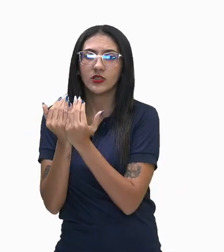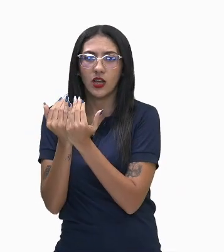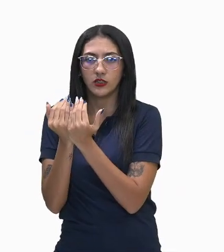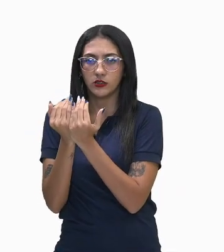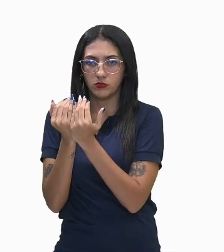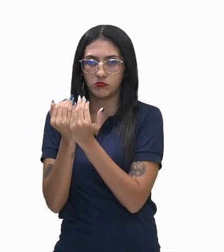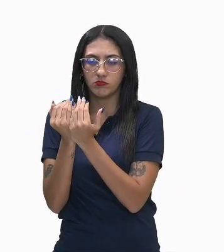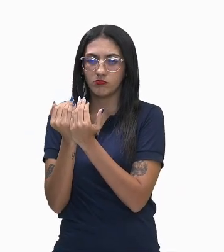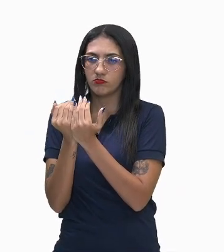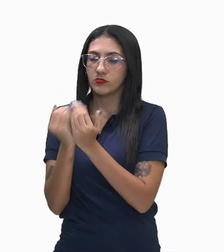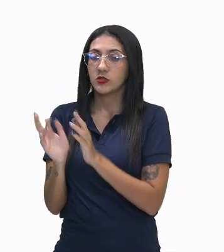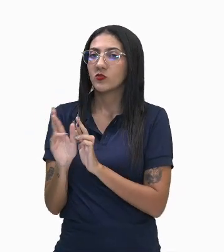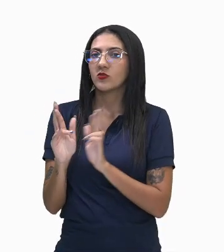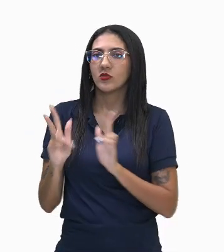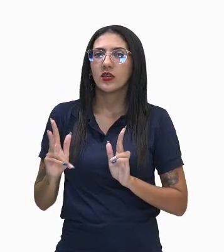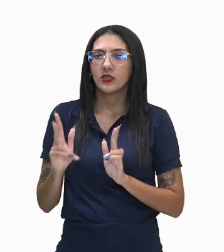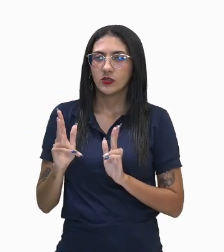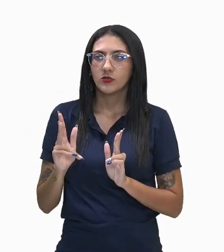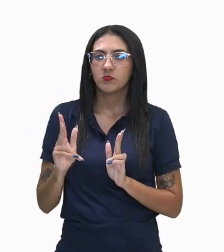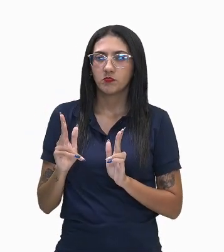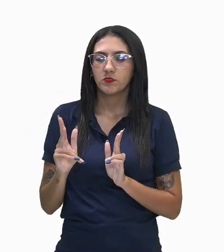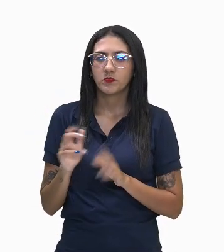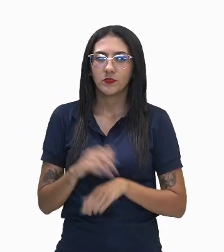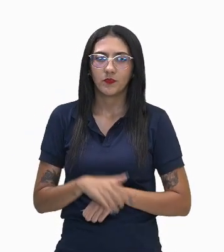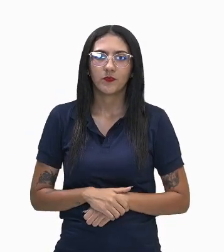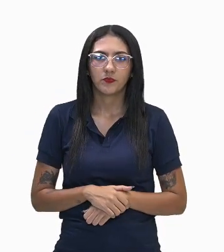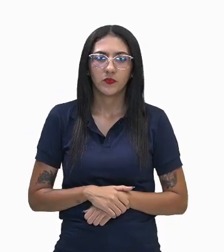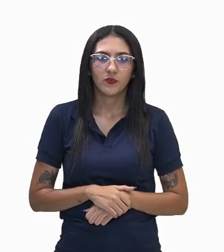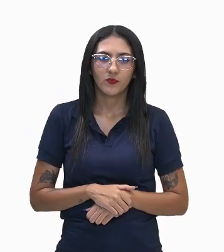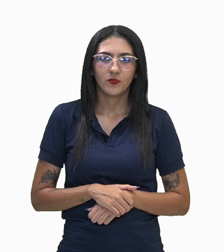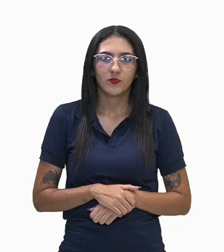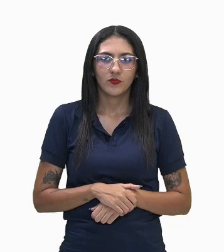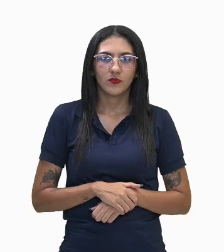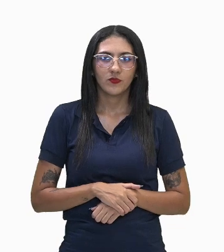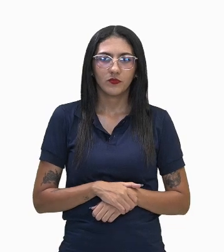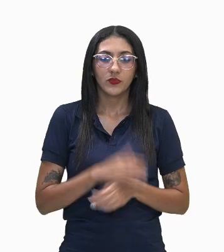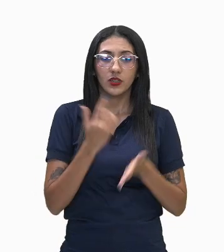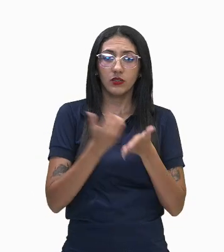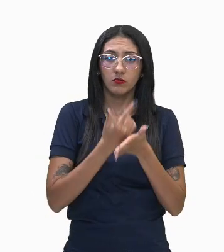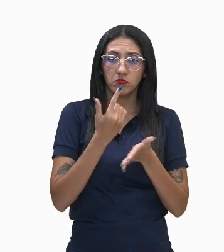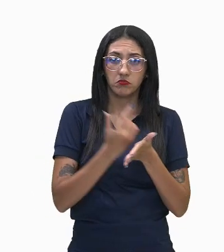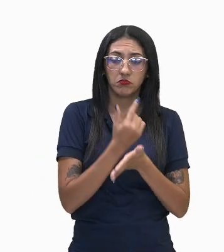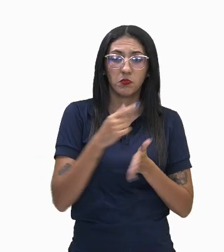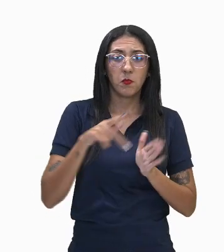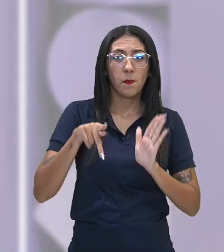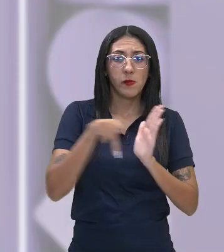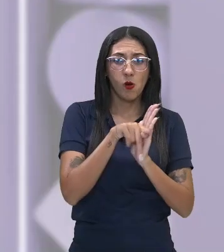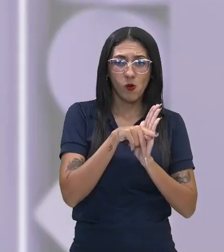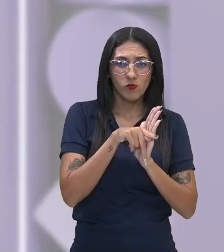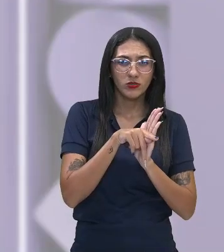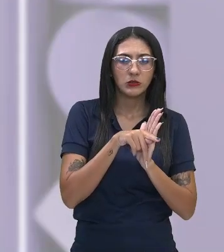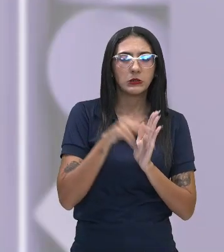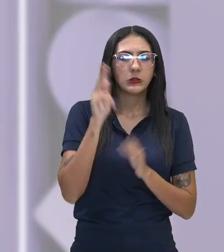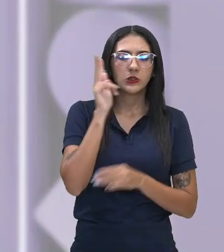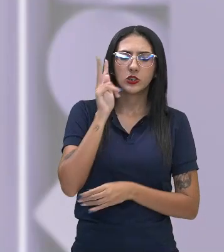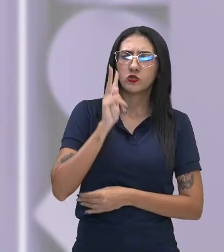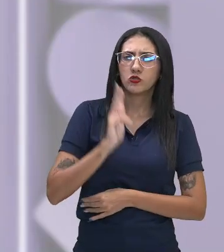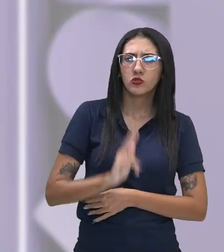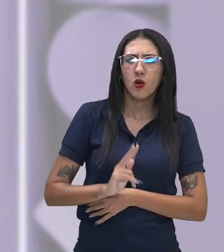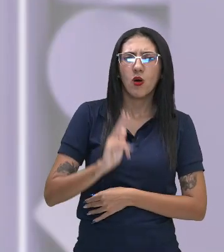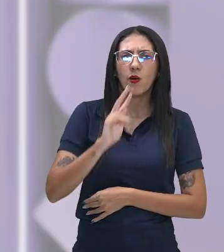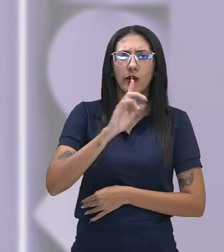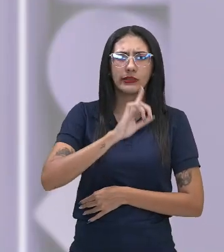ou profetas. Então, enquanto que a escritura sagrada tem um aspecto canônico, um aspecto de certa